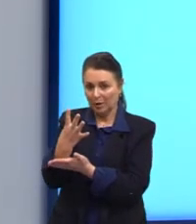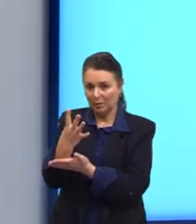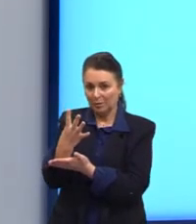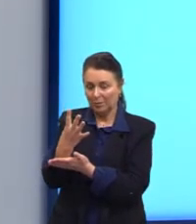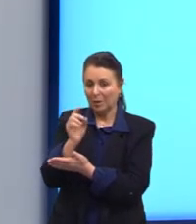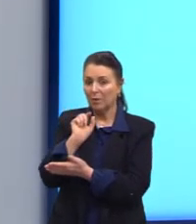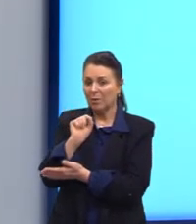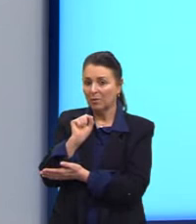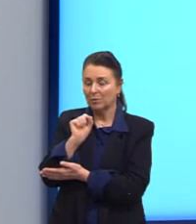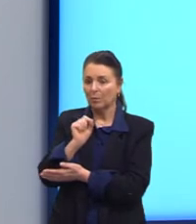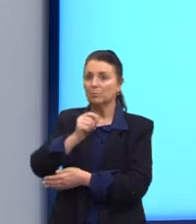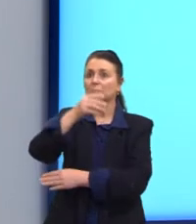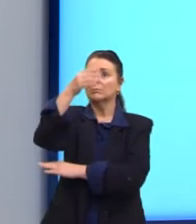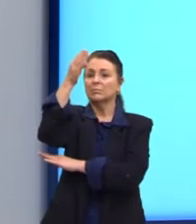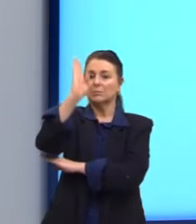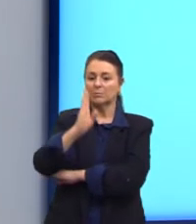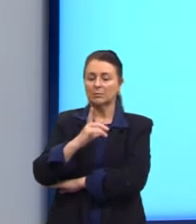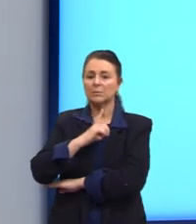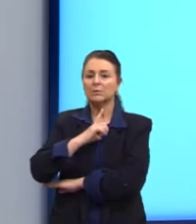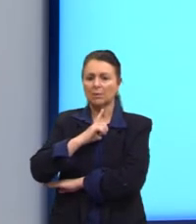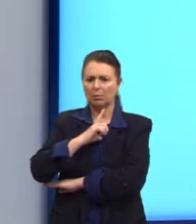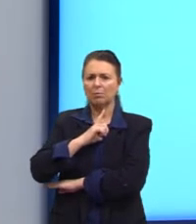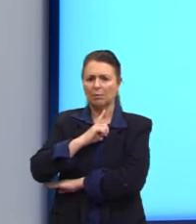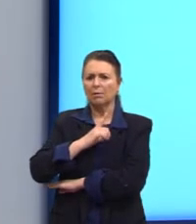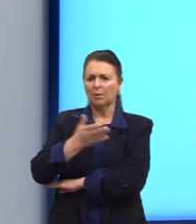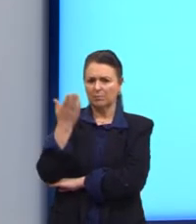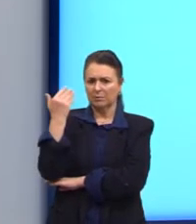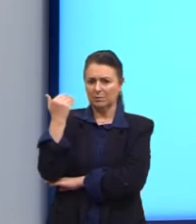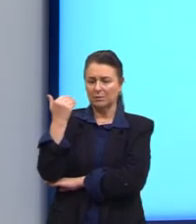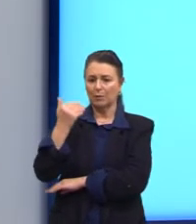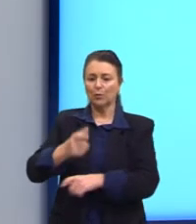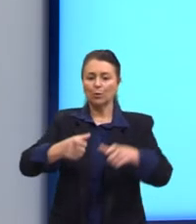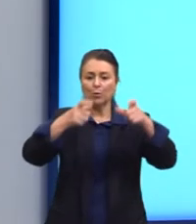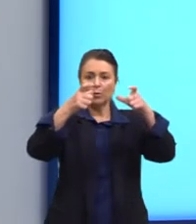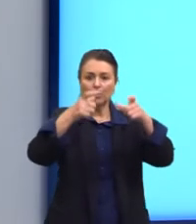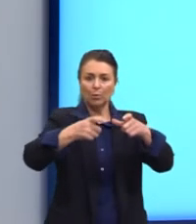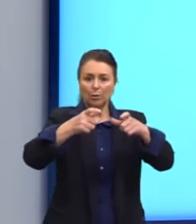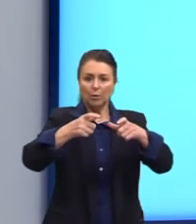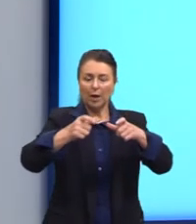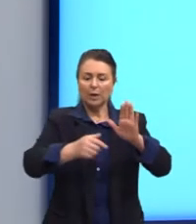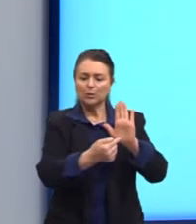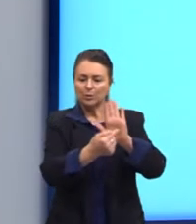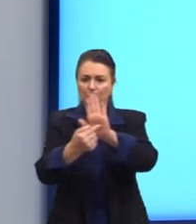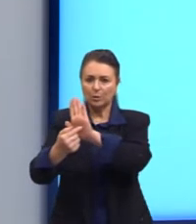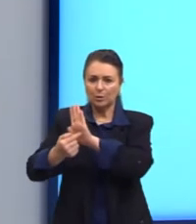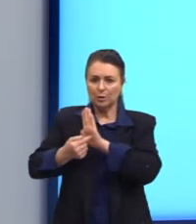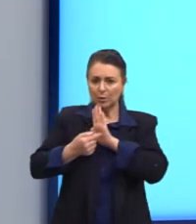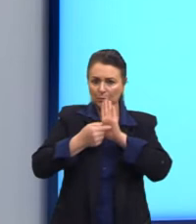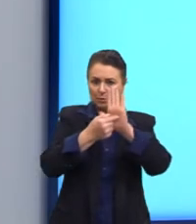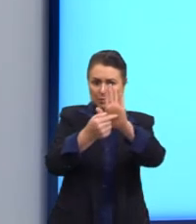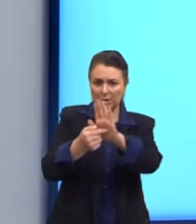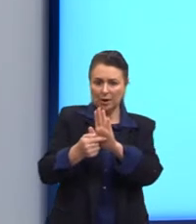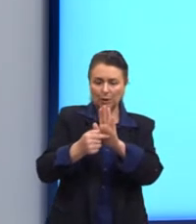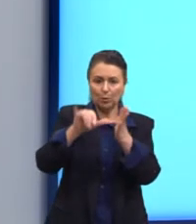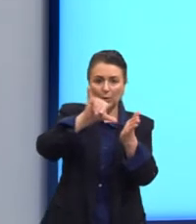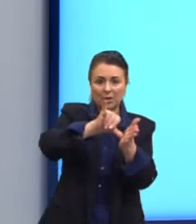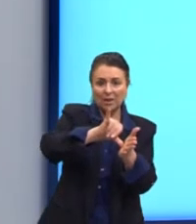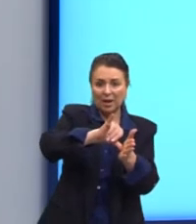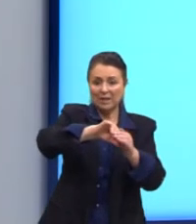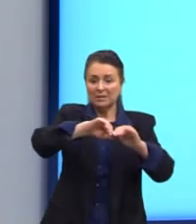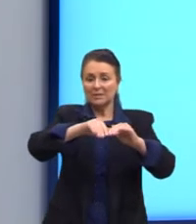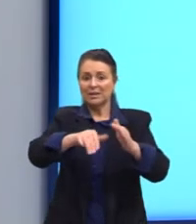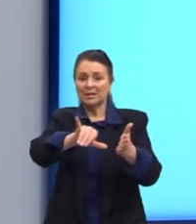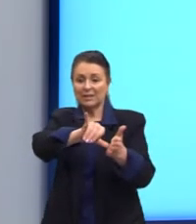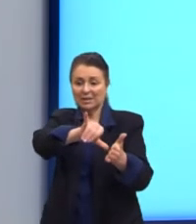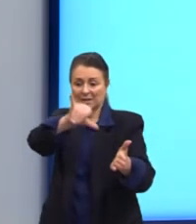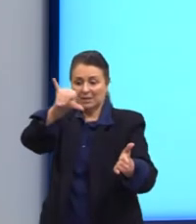o seguinte o Brasil já teve um parque exibidor vigoroso e descentralizado Ou